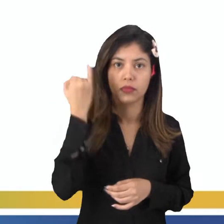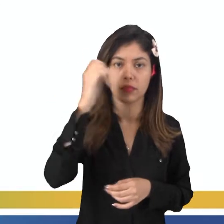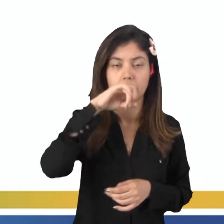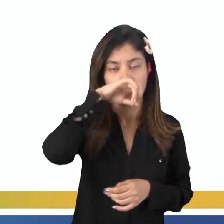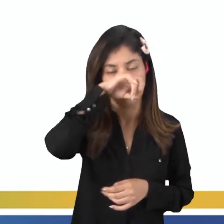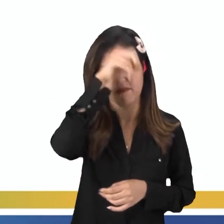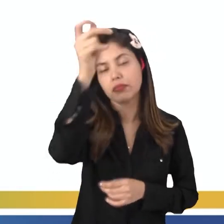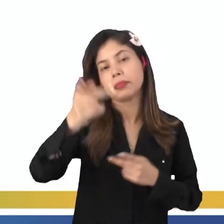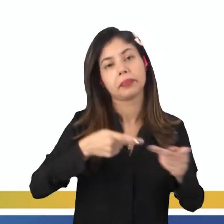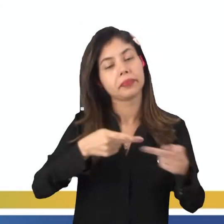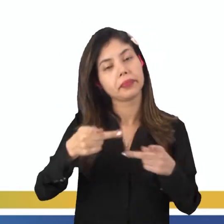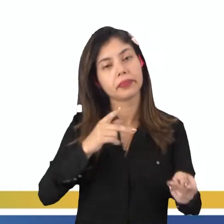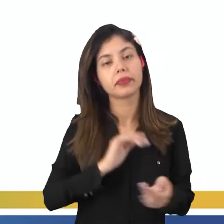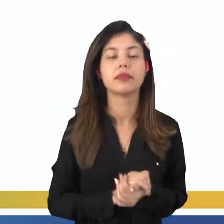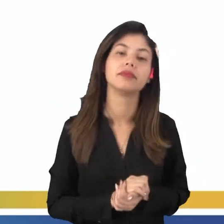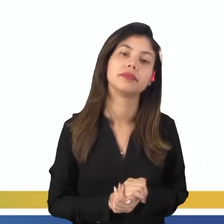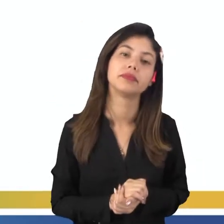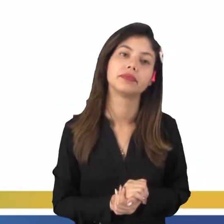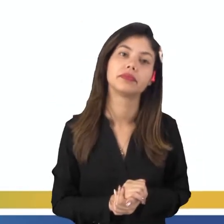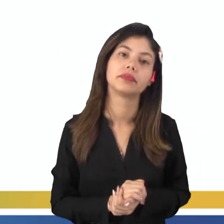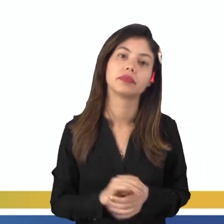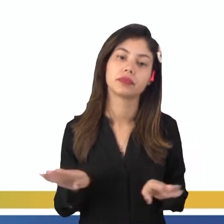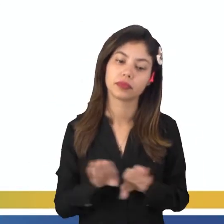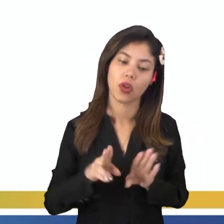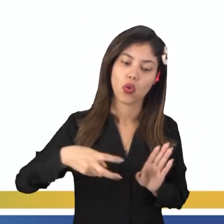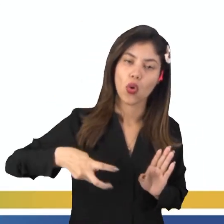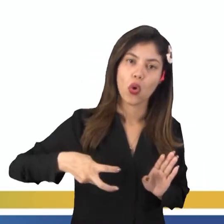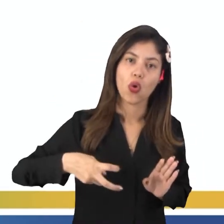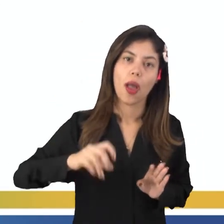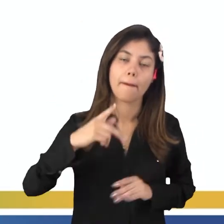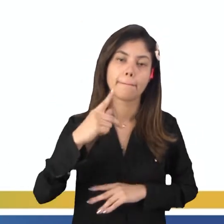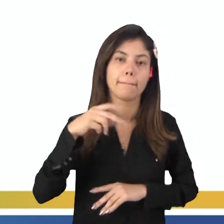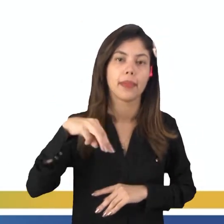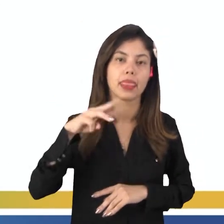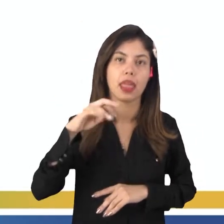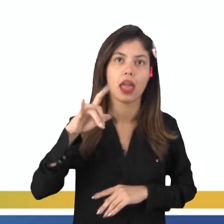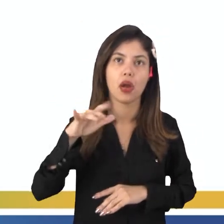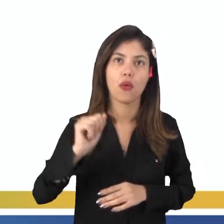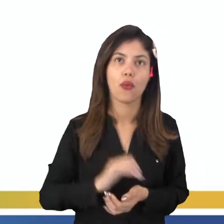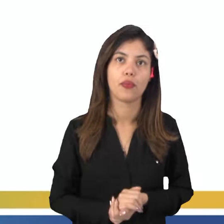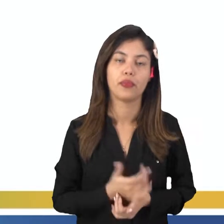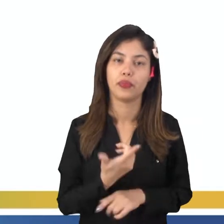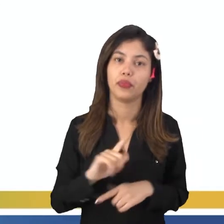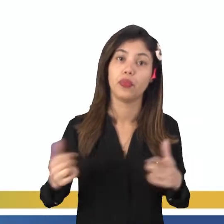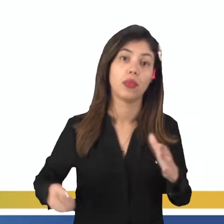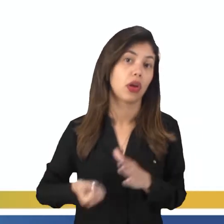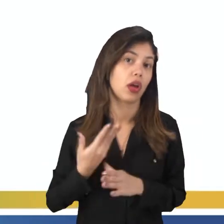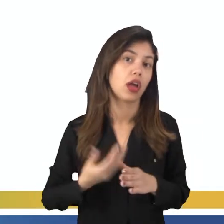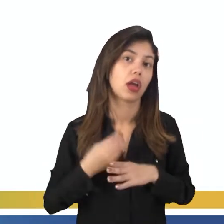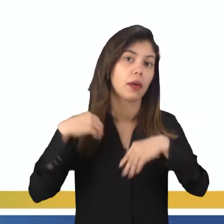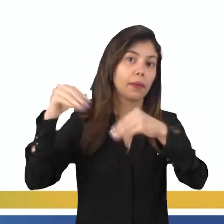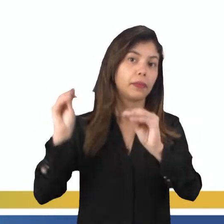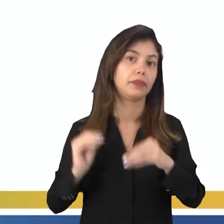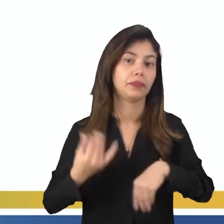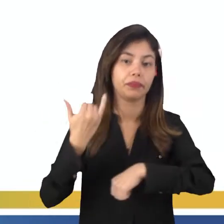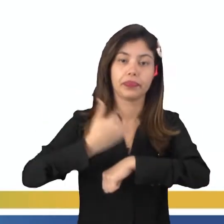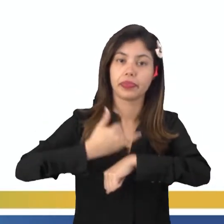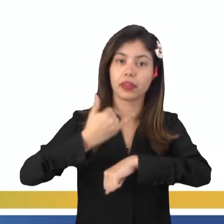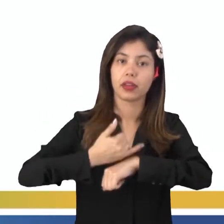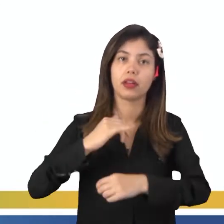importante projeto que explora minerais, então é produtora de grande parte do minério de ferro, exportado como